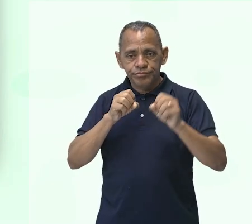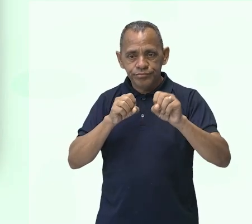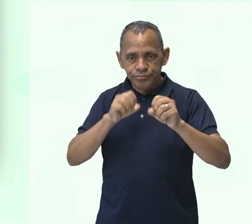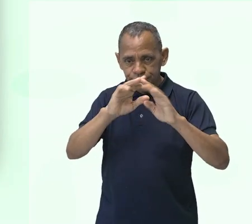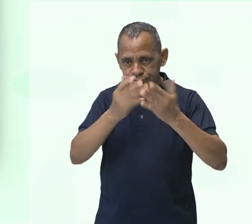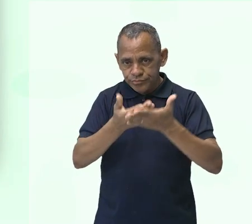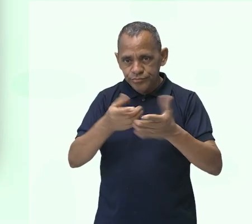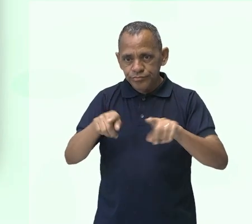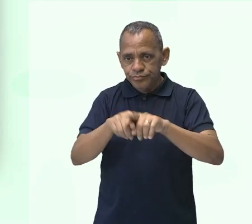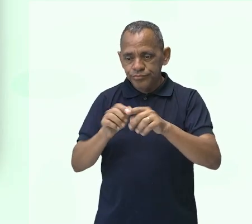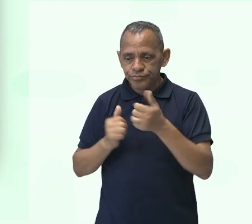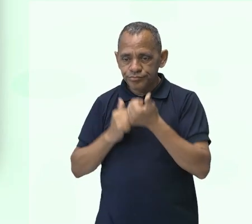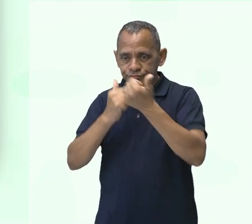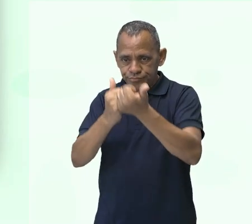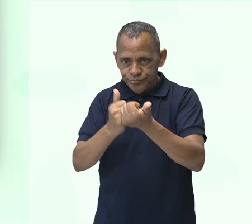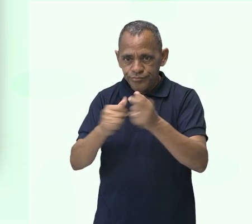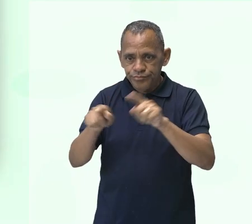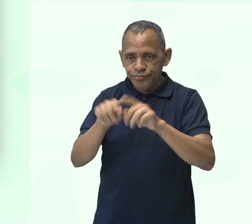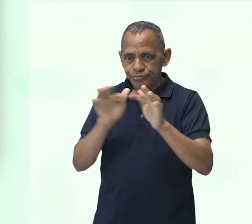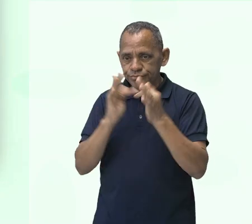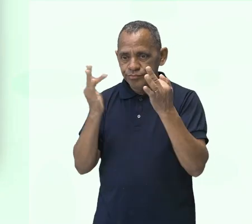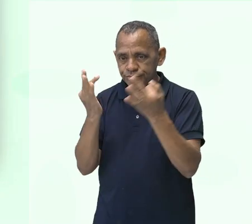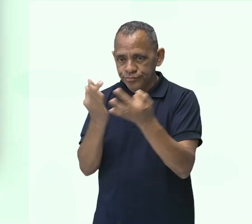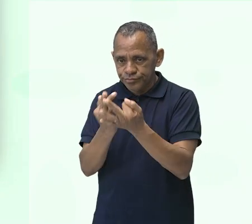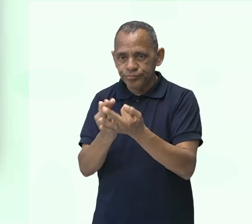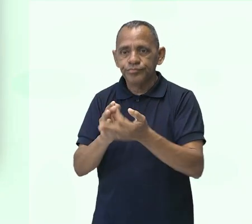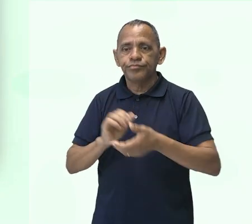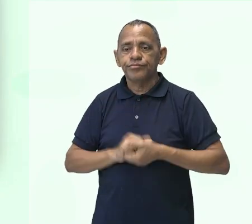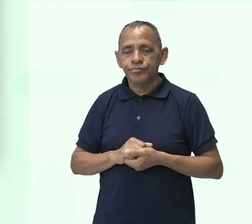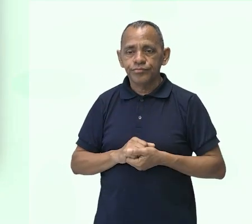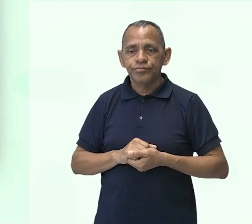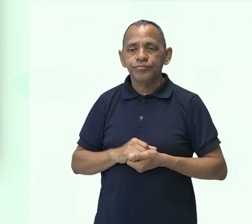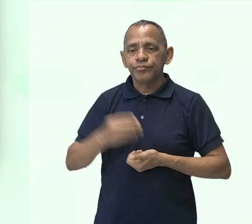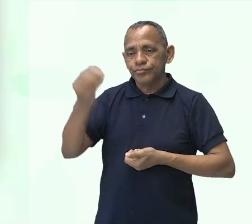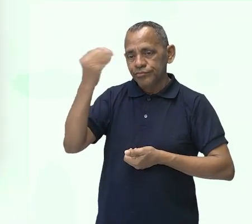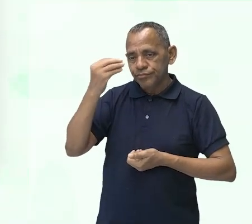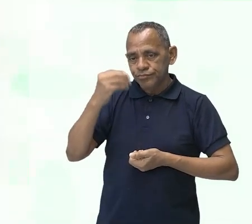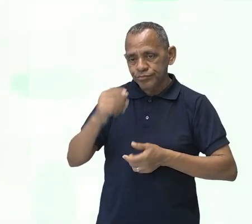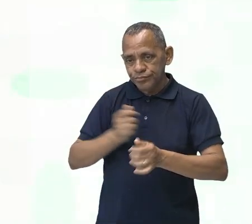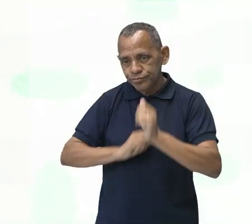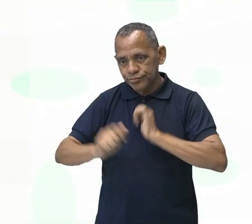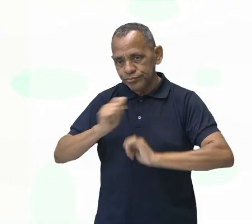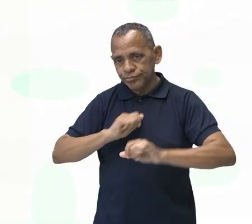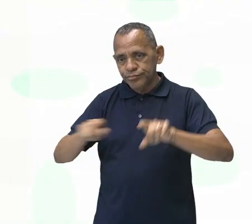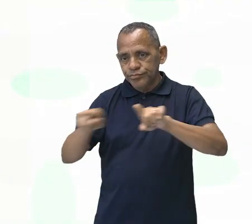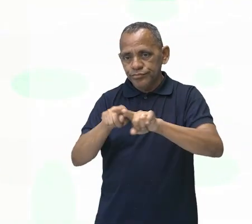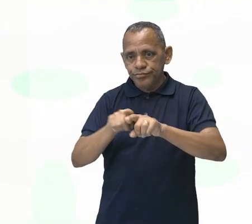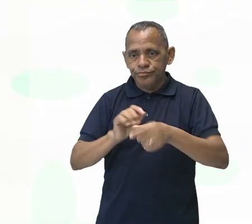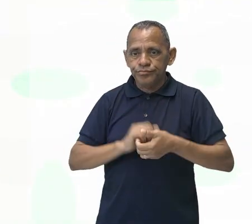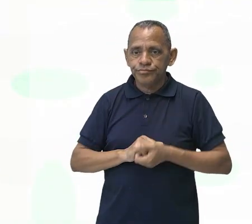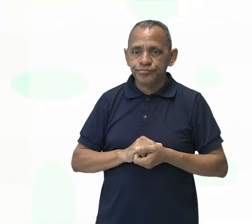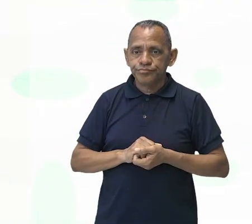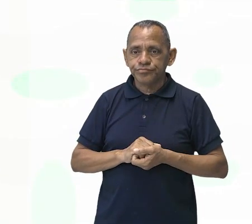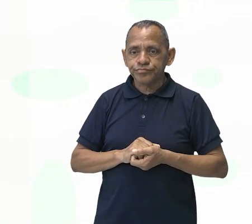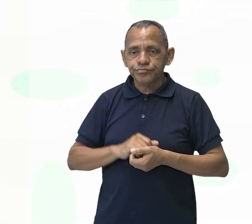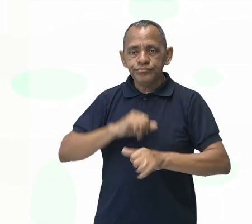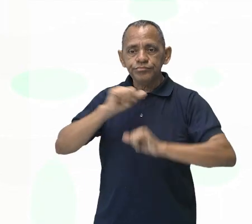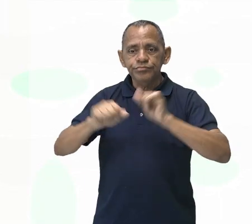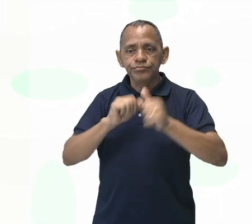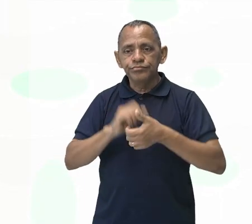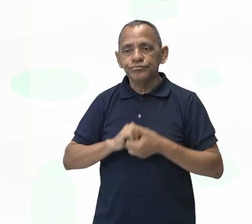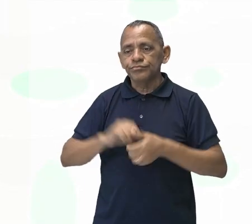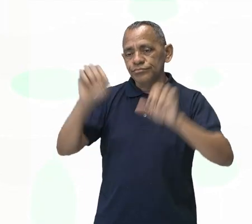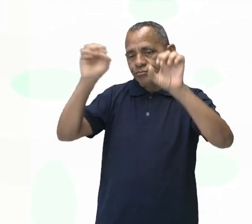em situação de vulnerabilidade econômica, certo? Reformas estruturais, o que tem